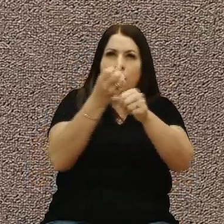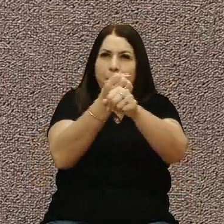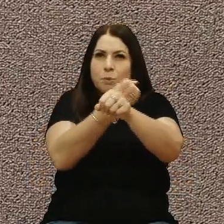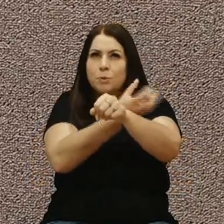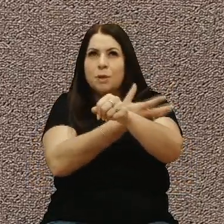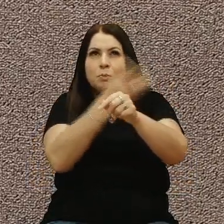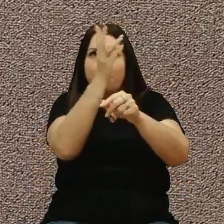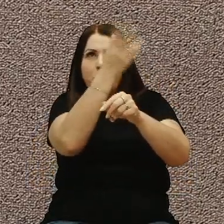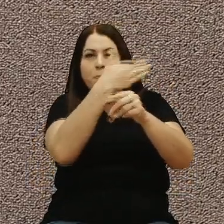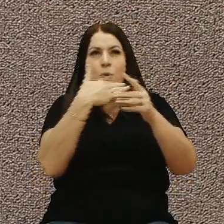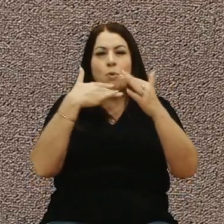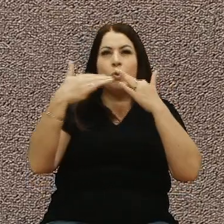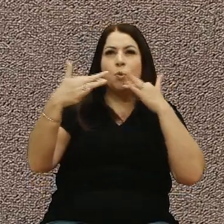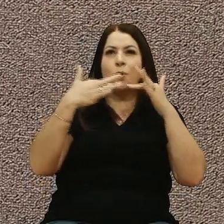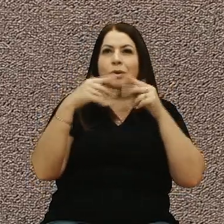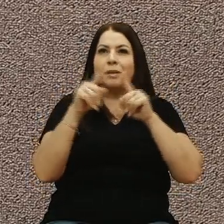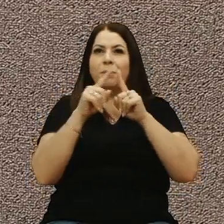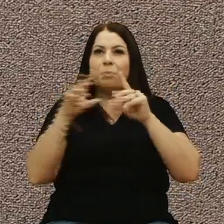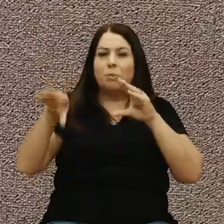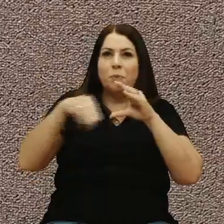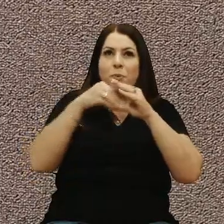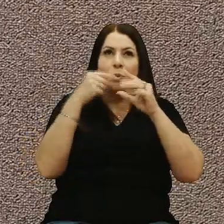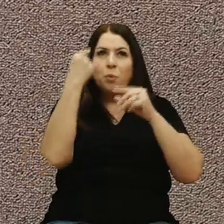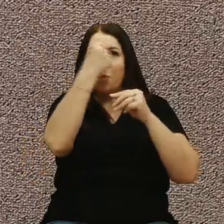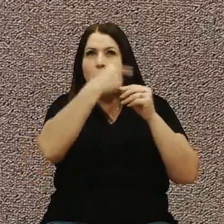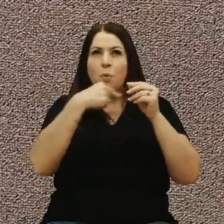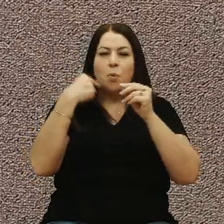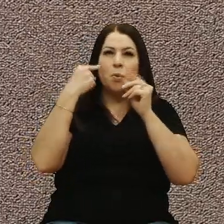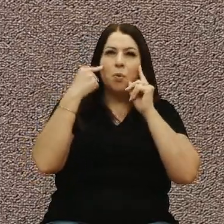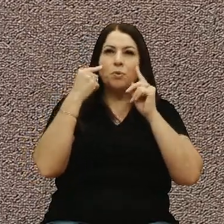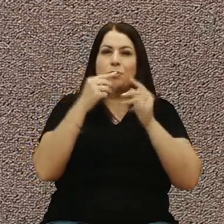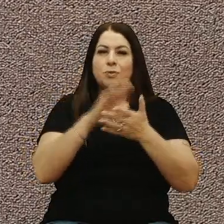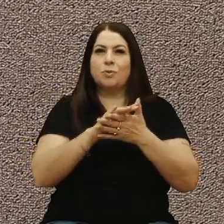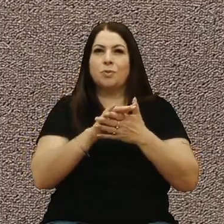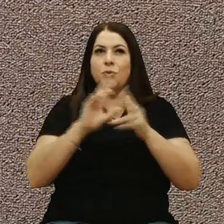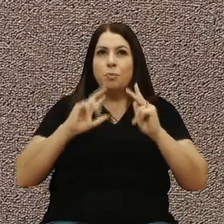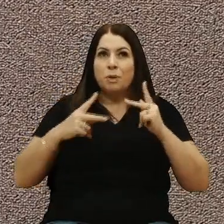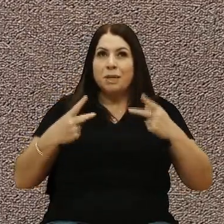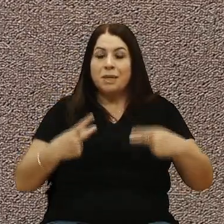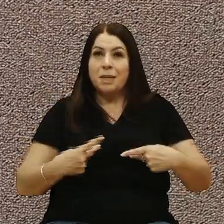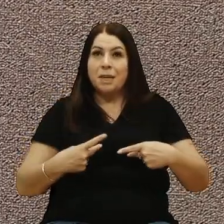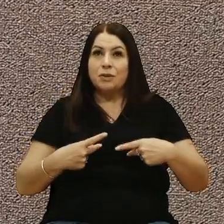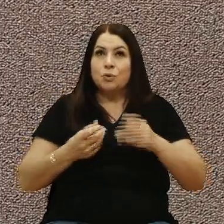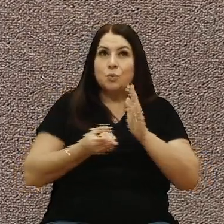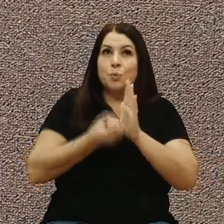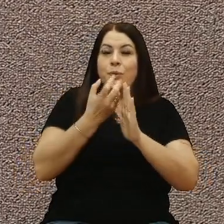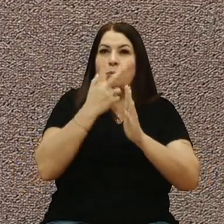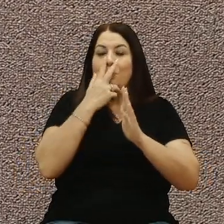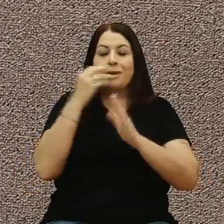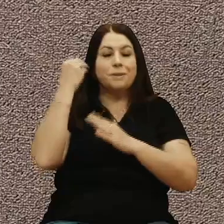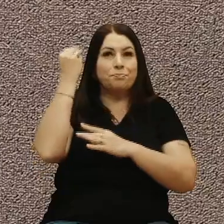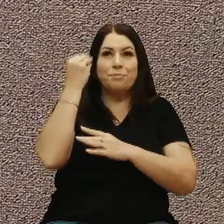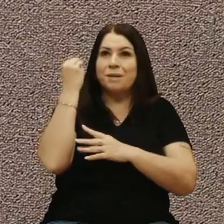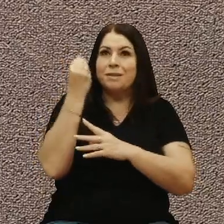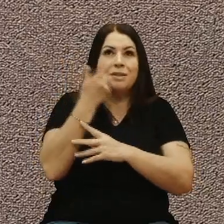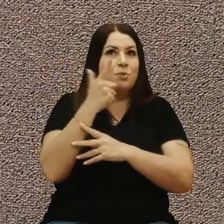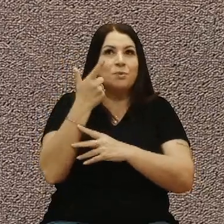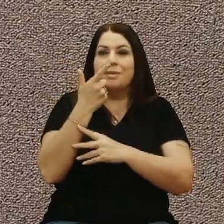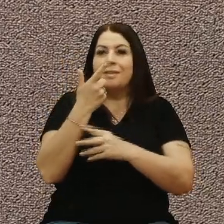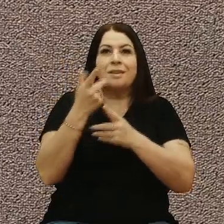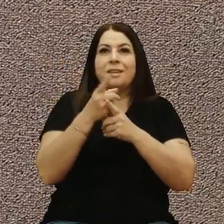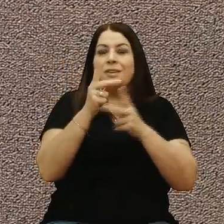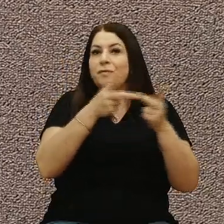da cor e a capacidade de imbuir os rostos sagrados de humanidade criam uma experiência que não deixa